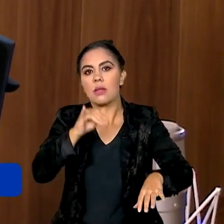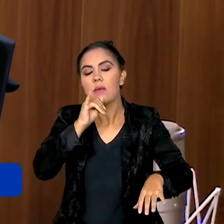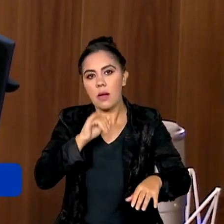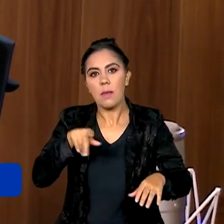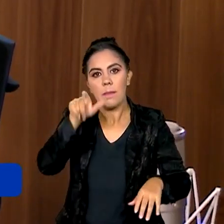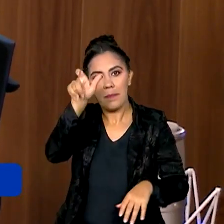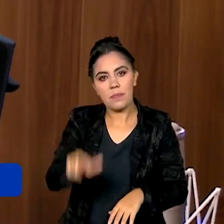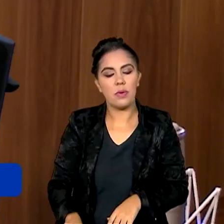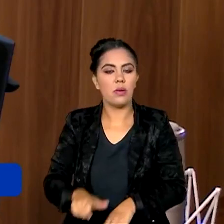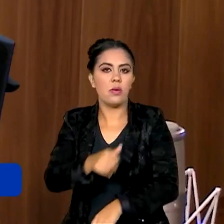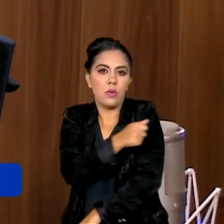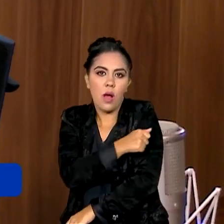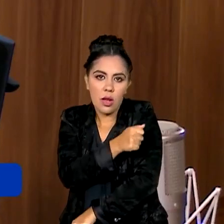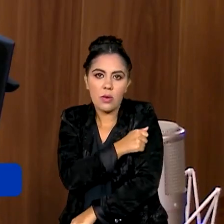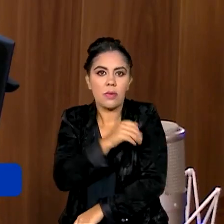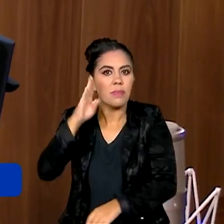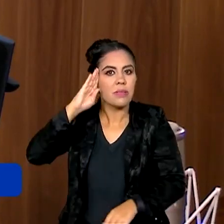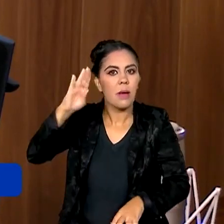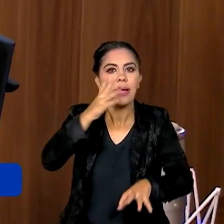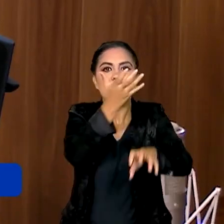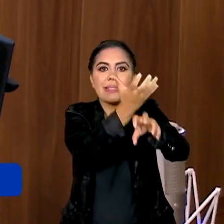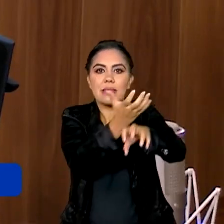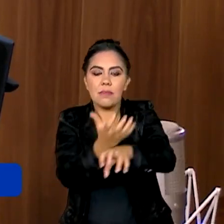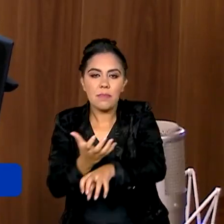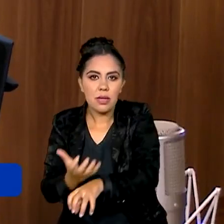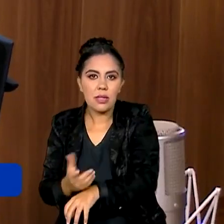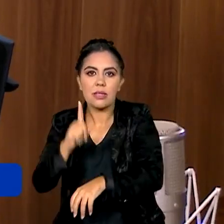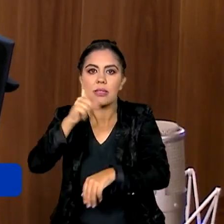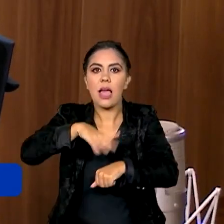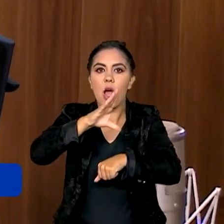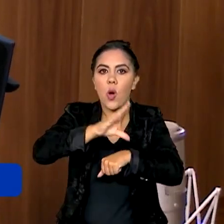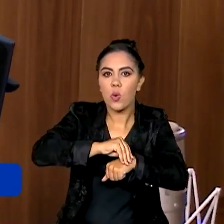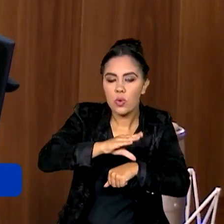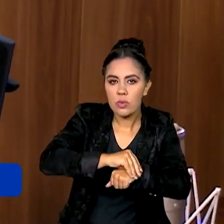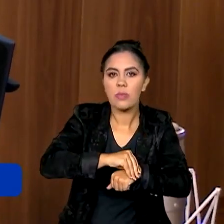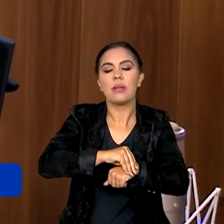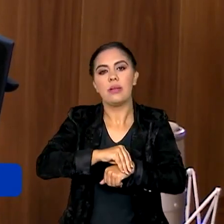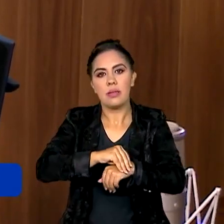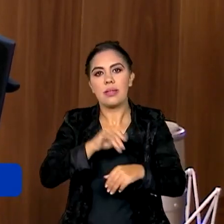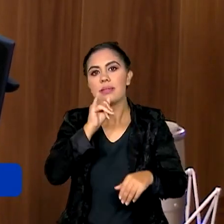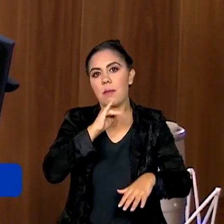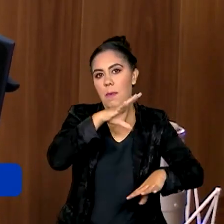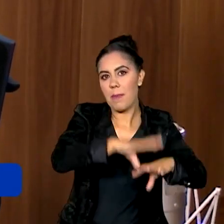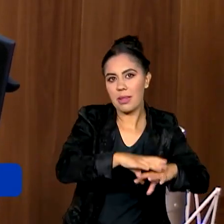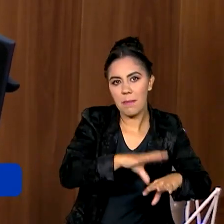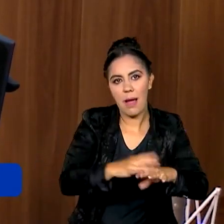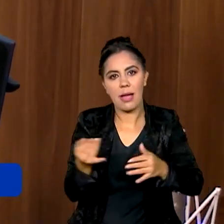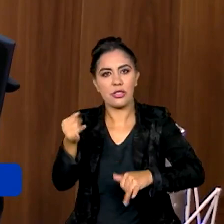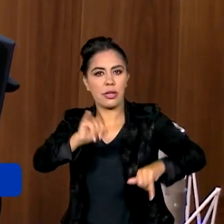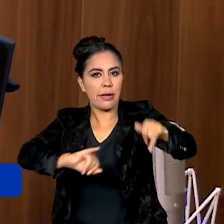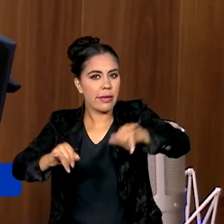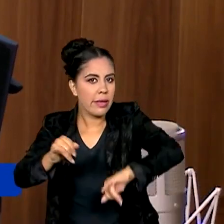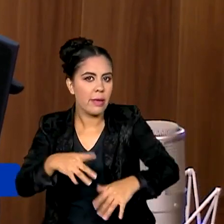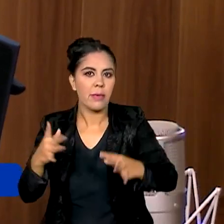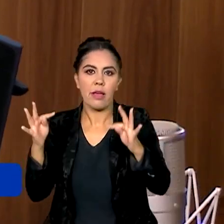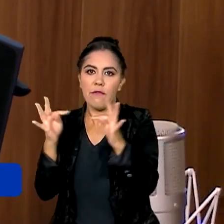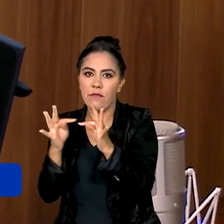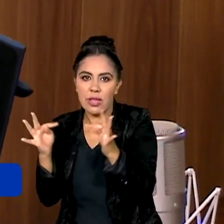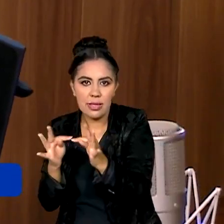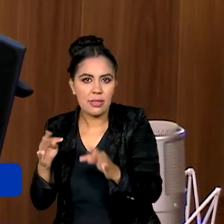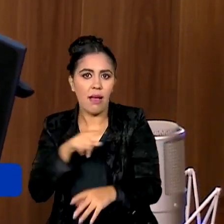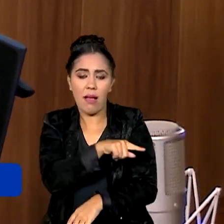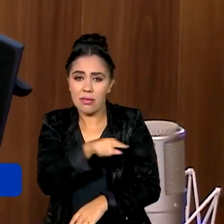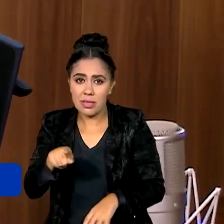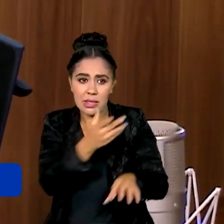estudante, principalmente em algumas matérias de conhecimento, não só social, mas como exatas, matemática, química, física, que são tão